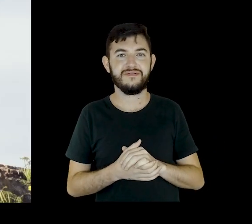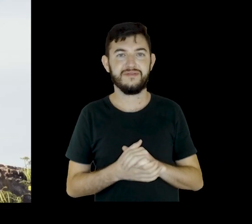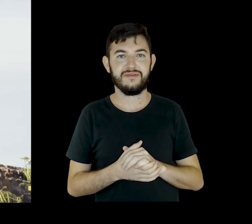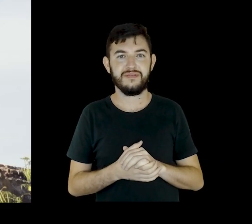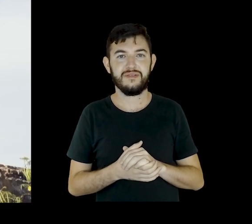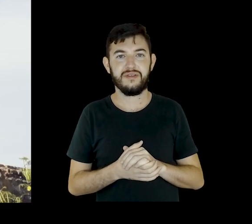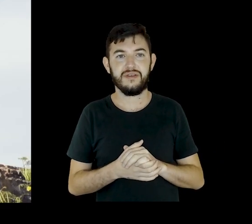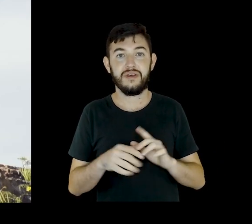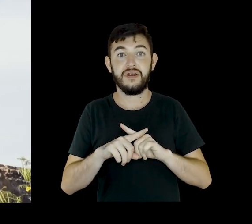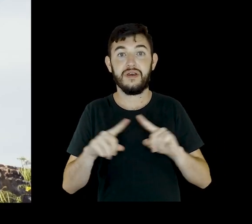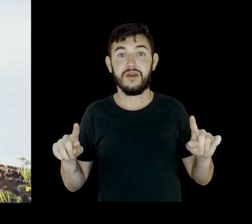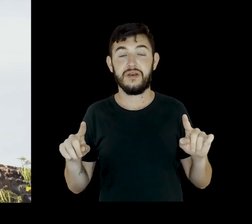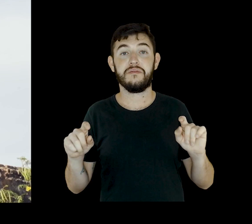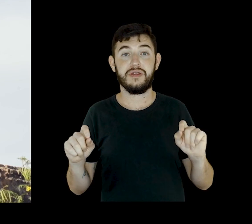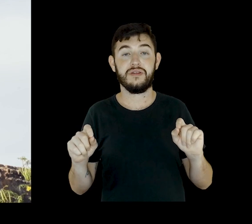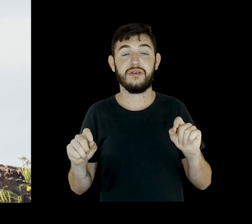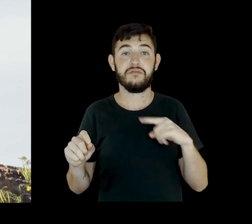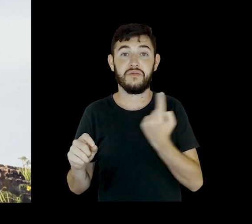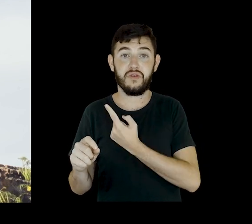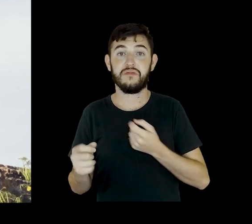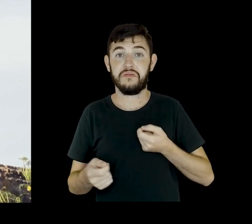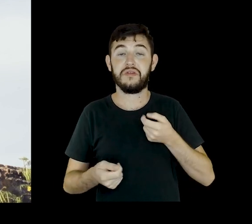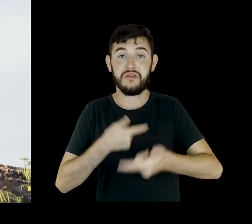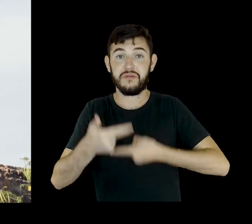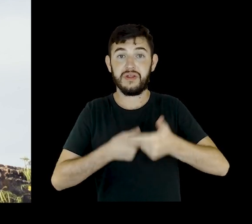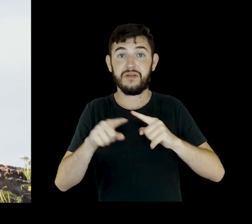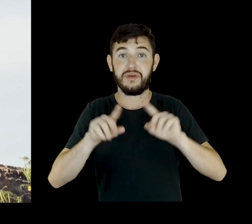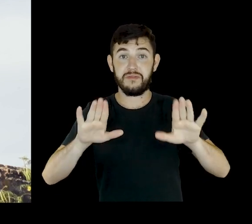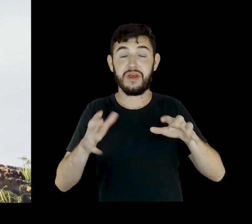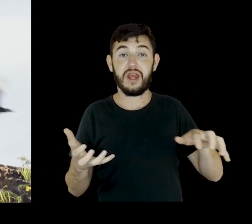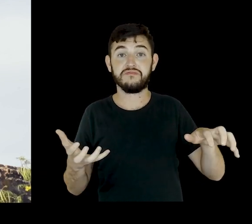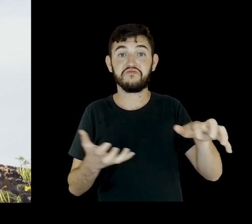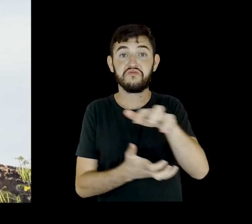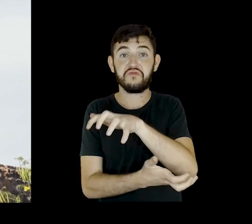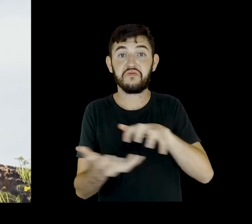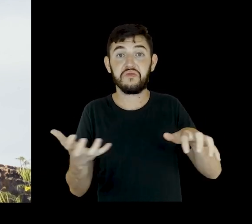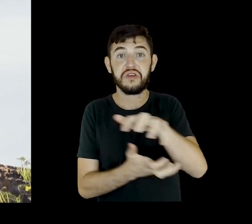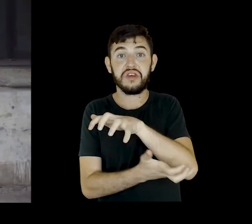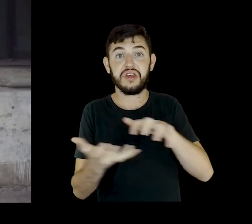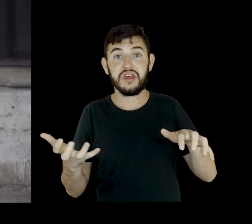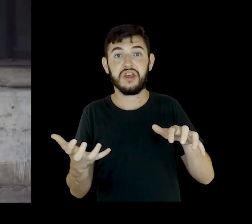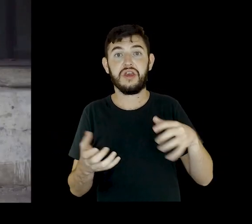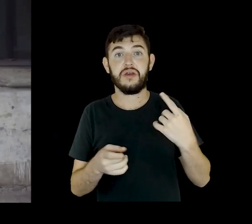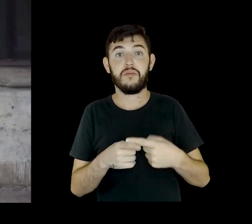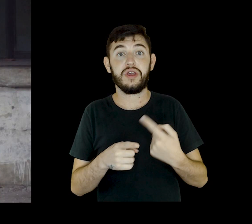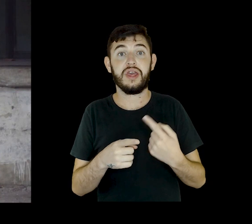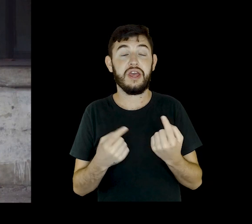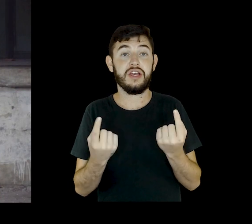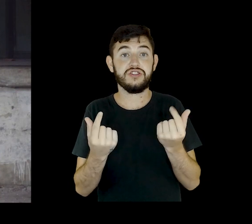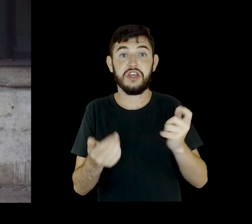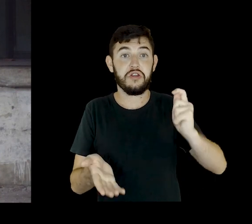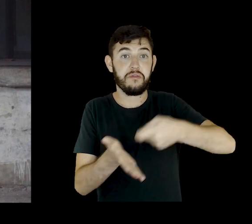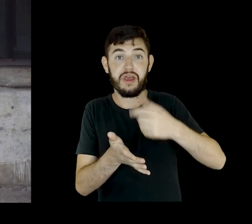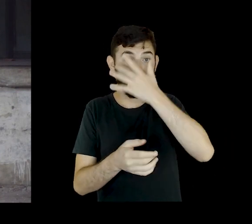né? Para atender a gente, ele era muito bom, né? Então, parece que a greve houve porque o Abdala não tinha devolvido esse dinheiro para